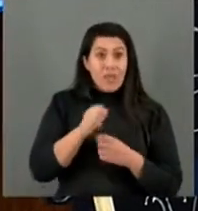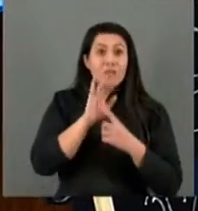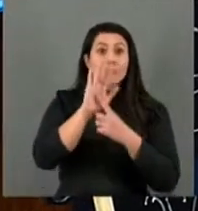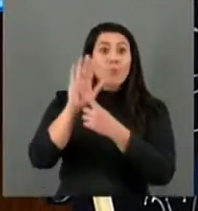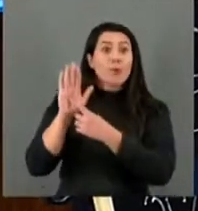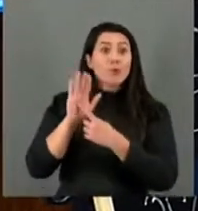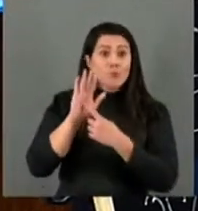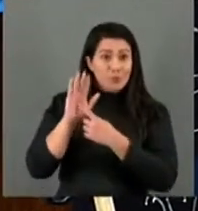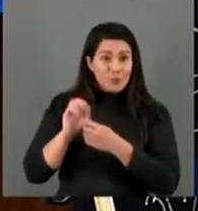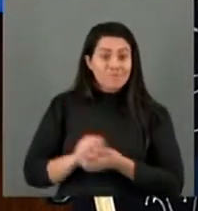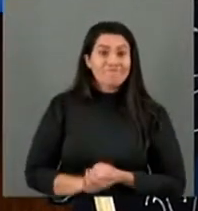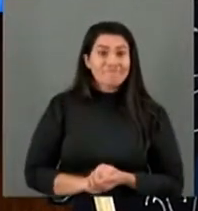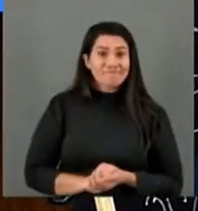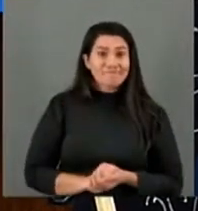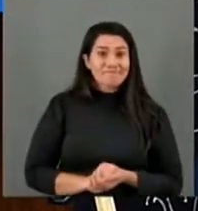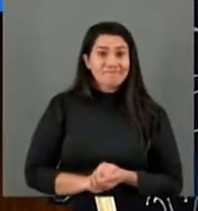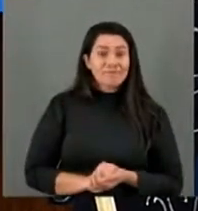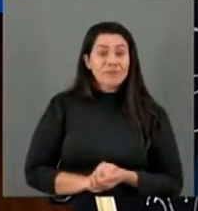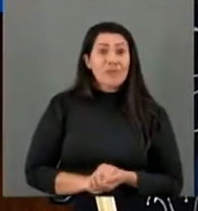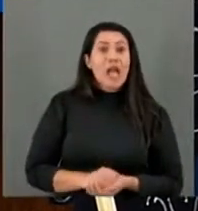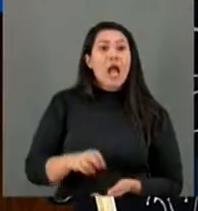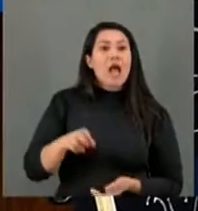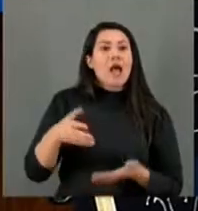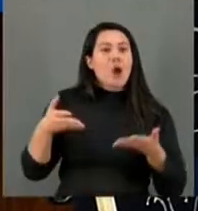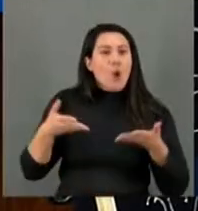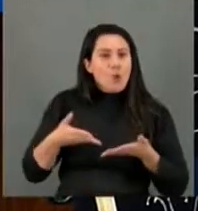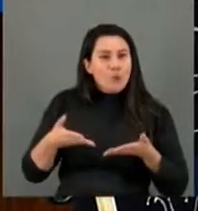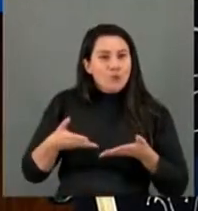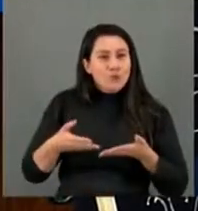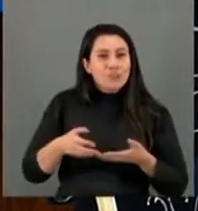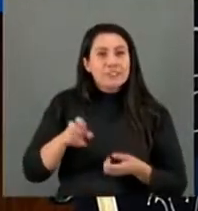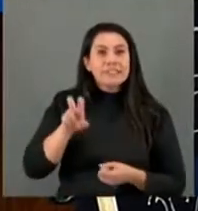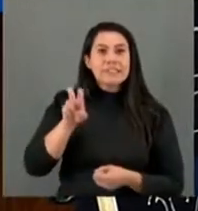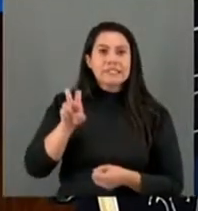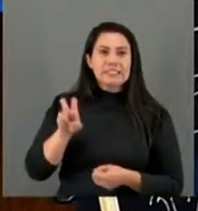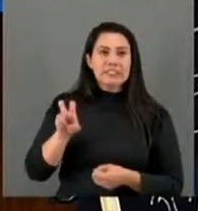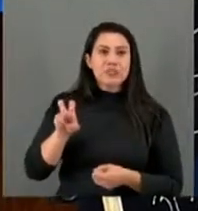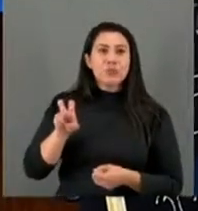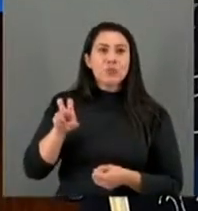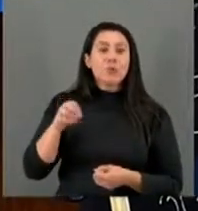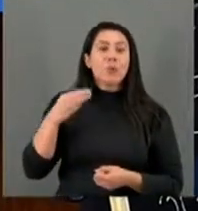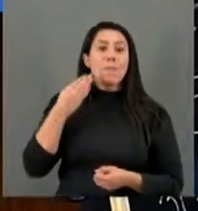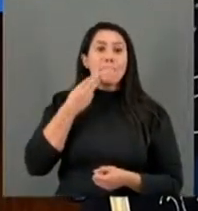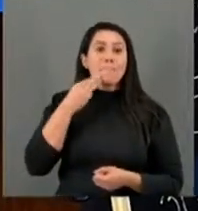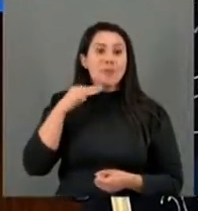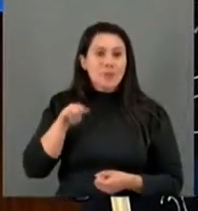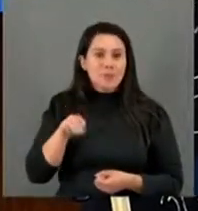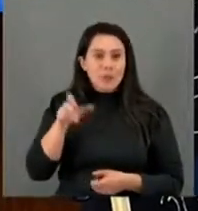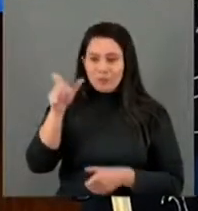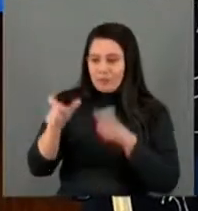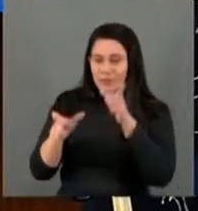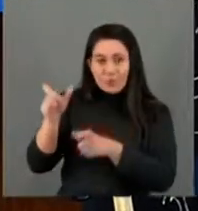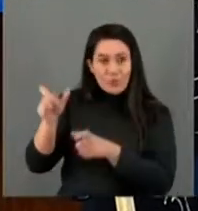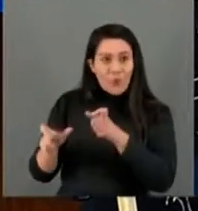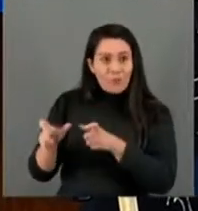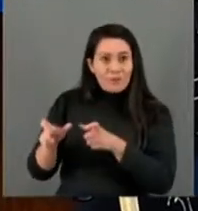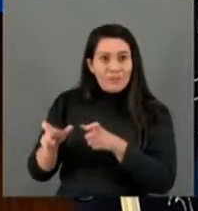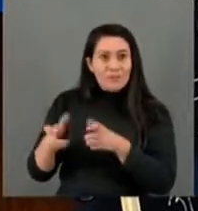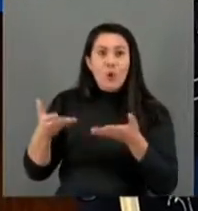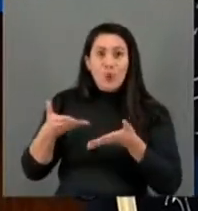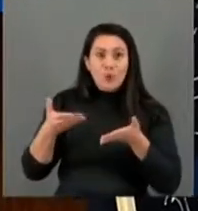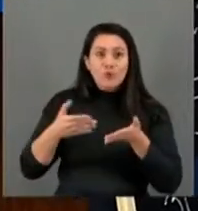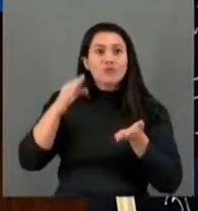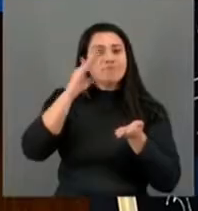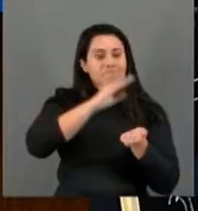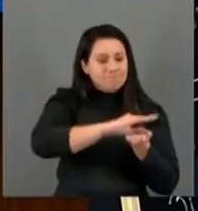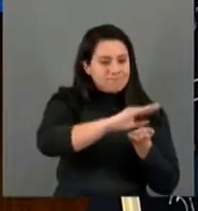pessoas físicas hoje estão ou são beneficiários do rentismo. 5 milhões de pessoas. Vamos lembrar que o Brasil